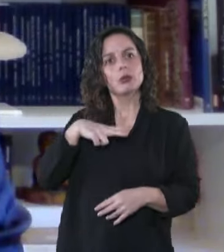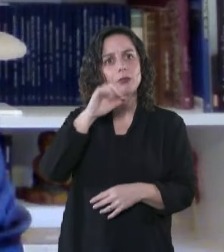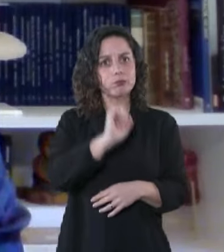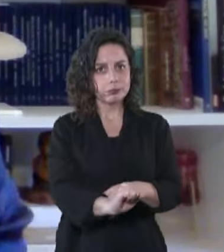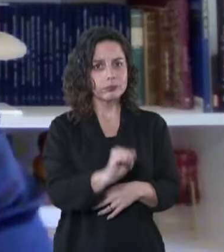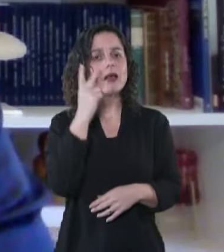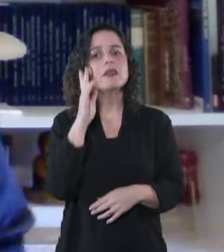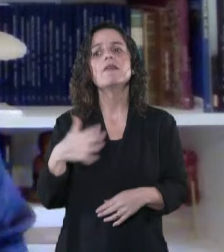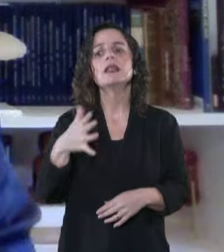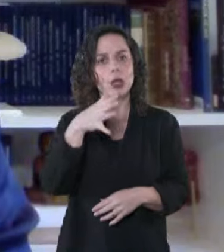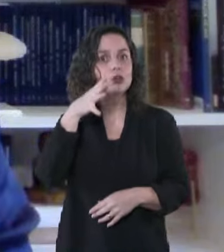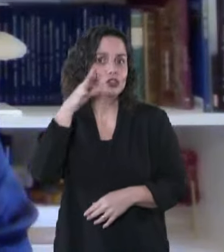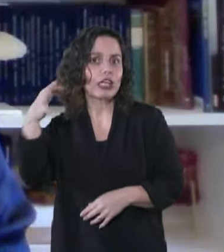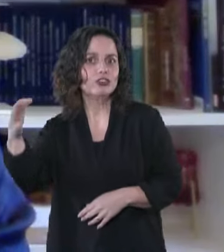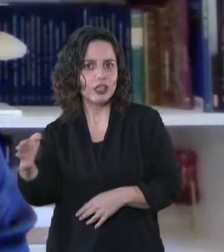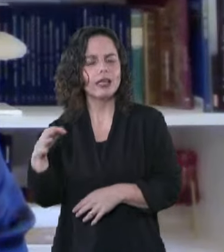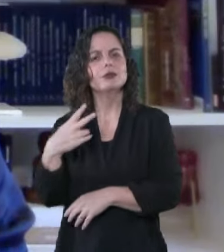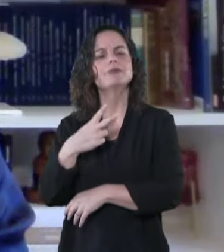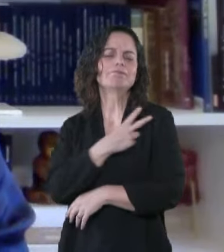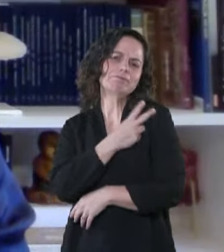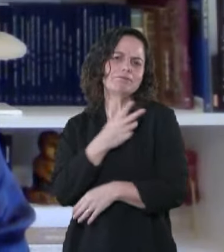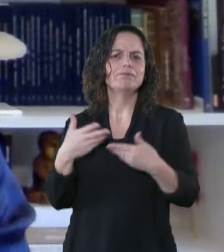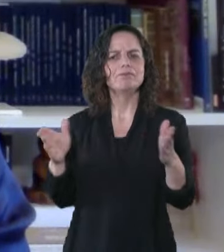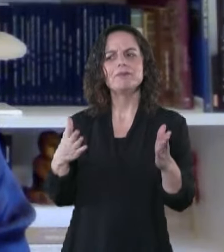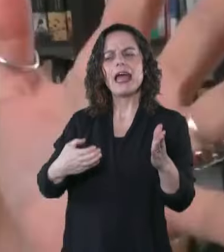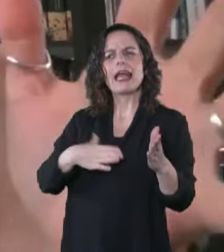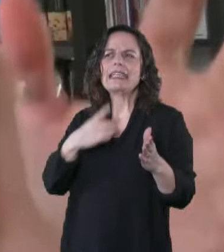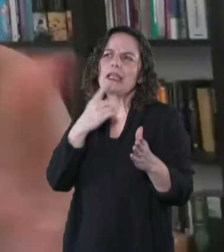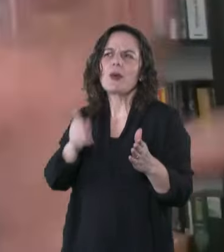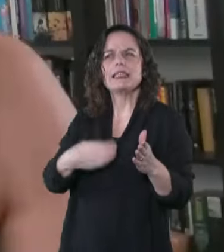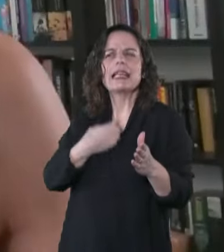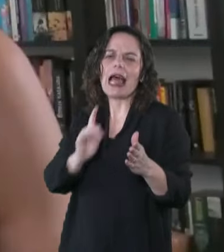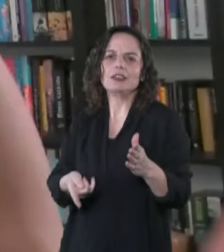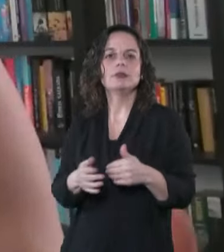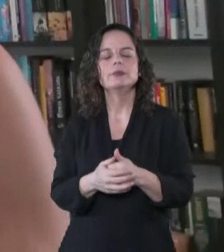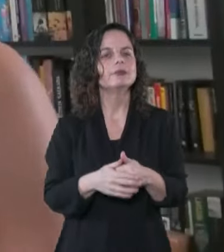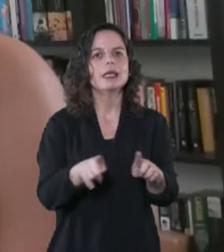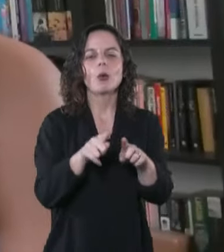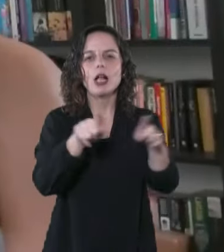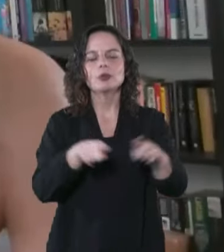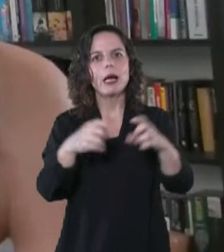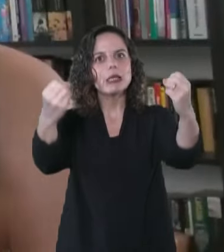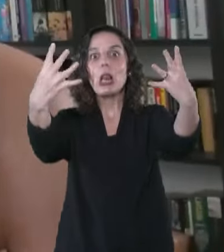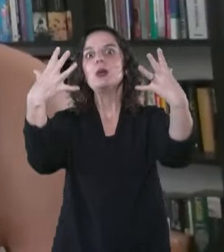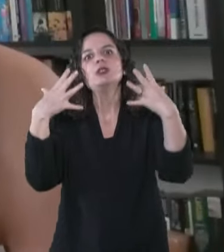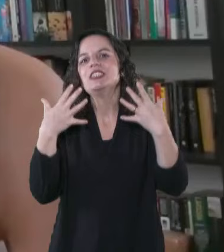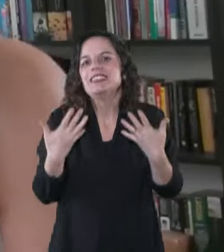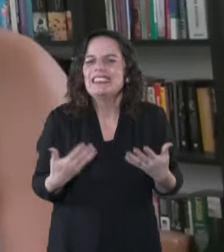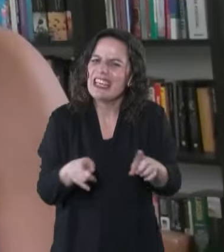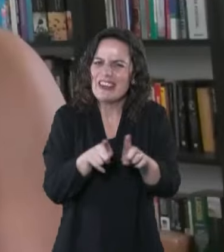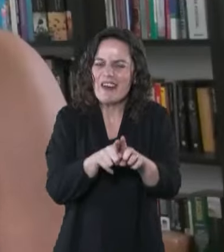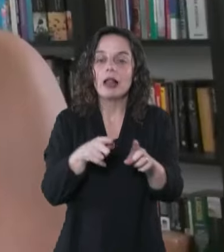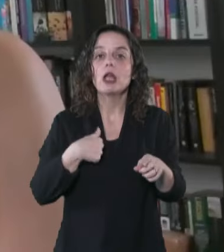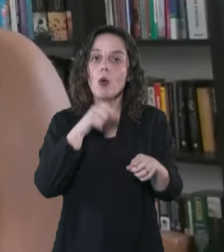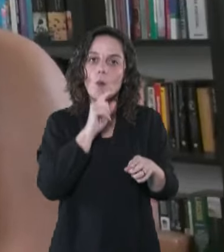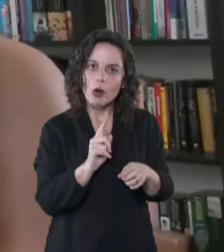vive no estrangeiro, o que é que a Universidade Aberta representa? É mais um espaço luminoso, onde eu posso ir, para onde eu